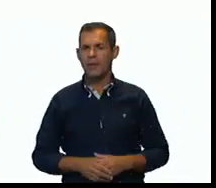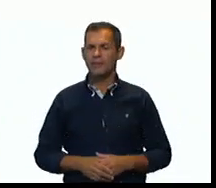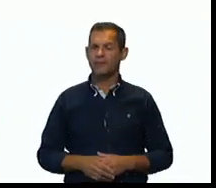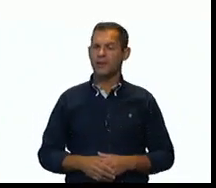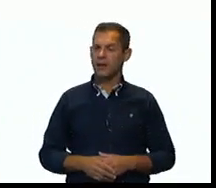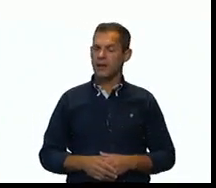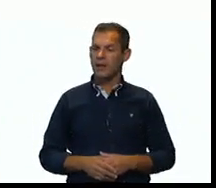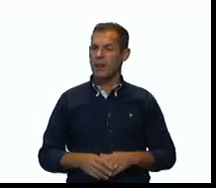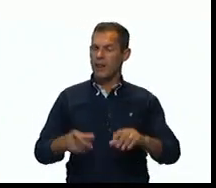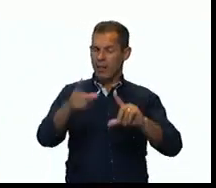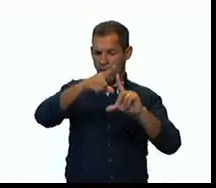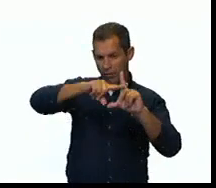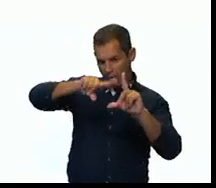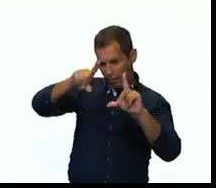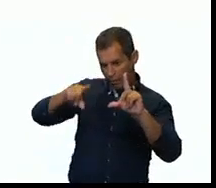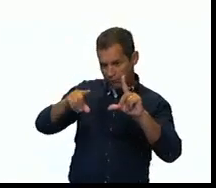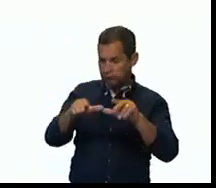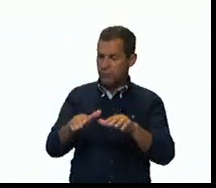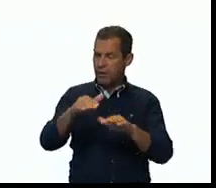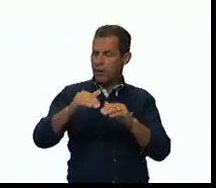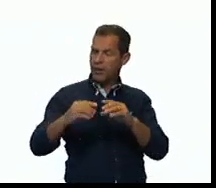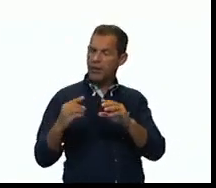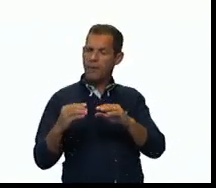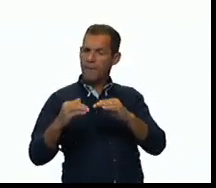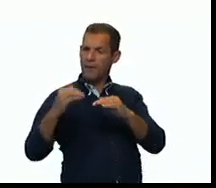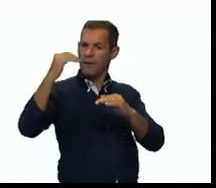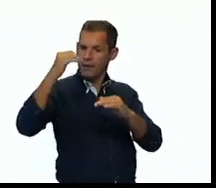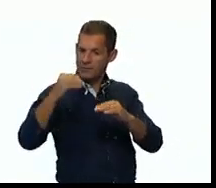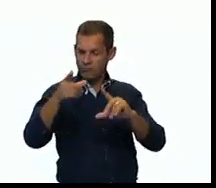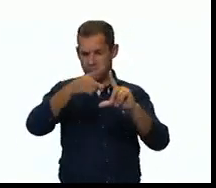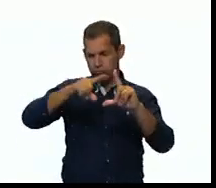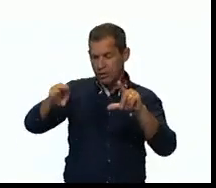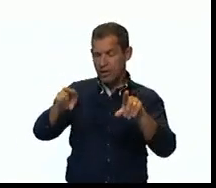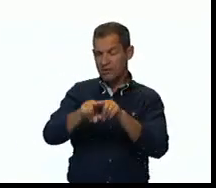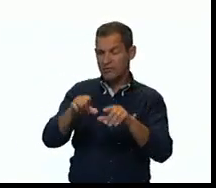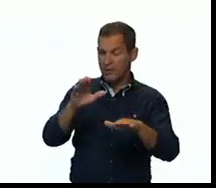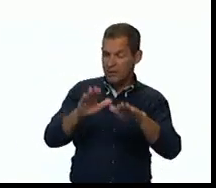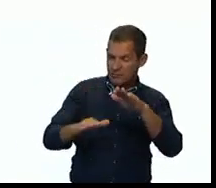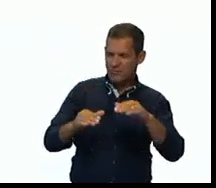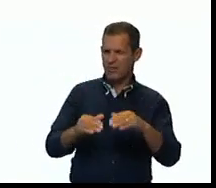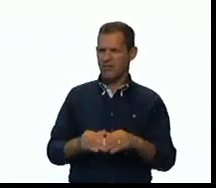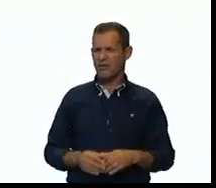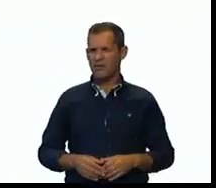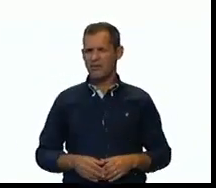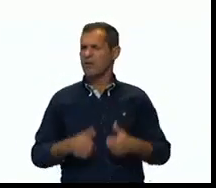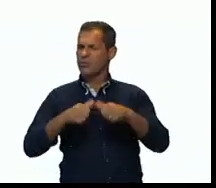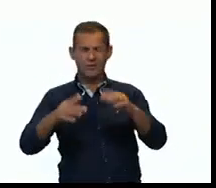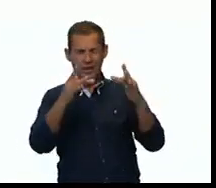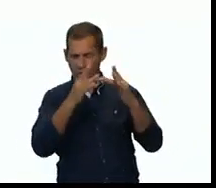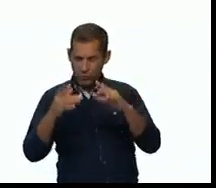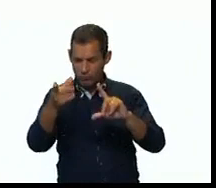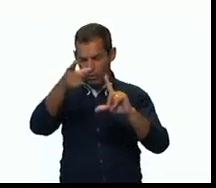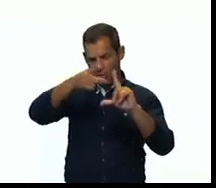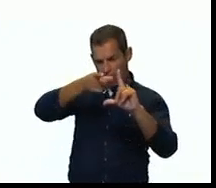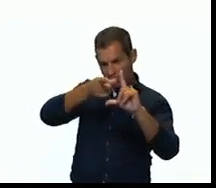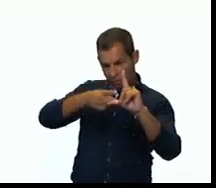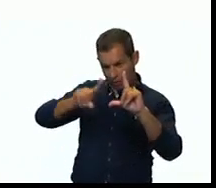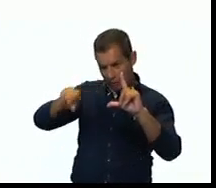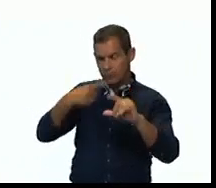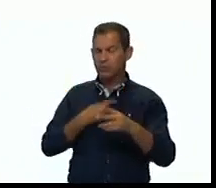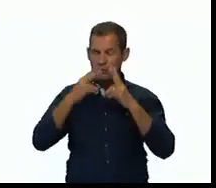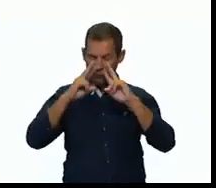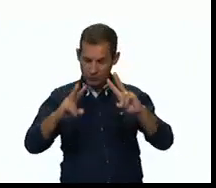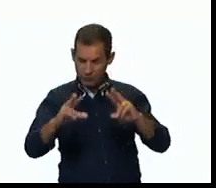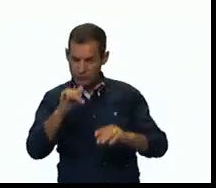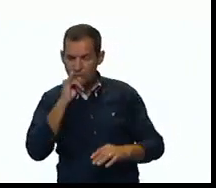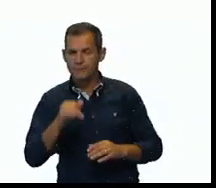pouco acima da curva, como nós temos esse caso aqui, ora, eles não pegam, eles deixam de pegar um pedacinho da curva, como a gente tem